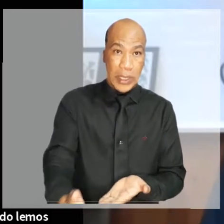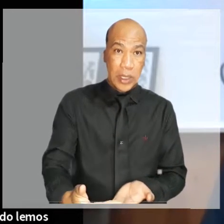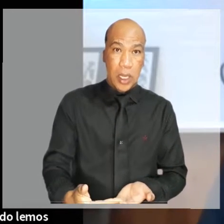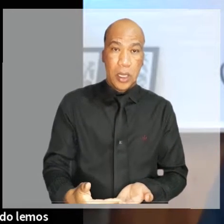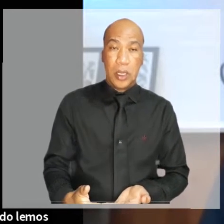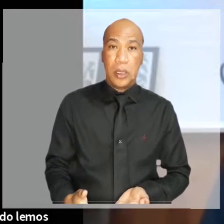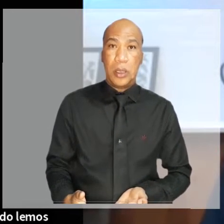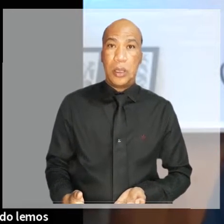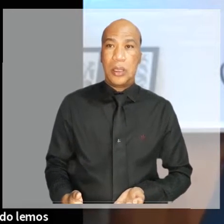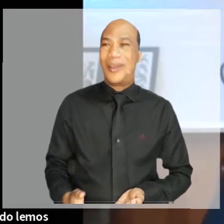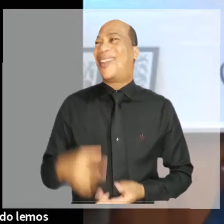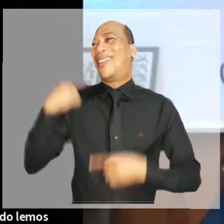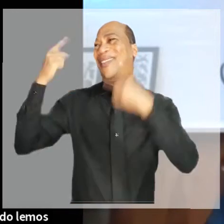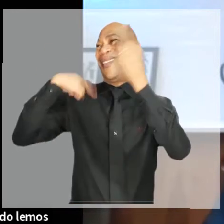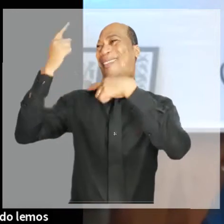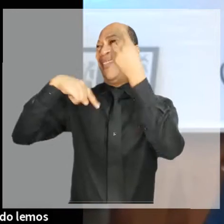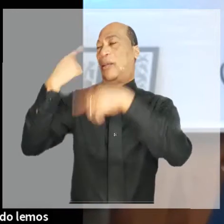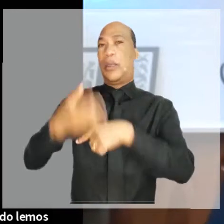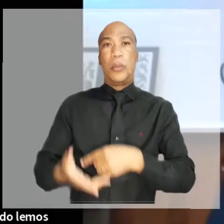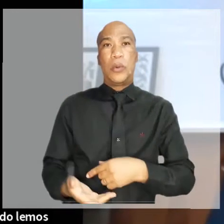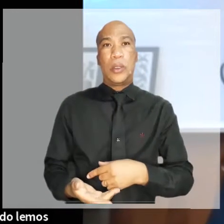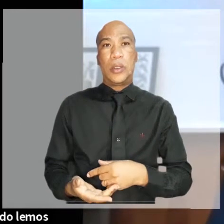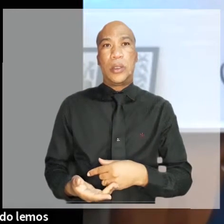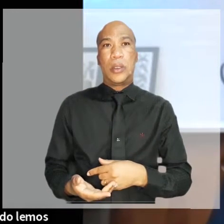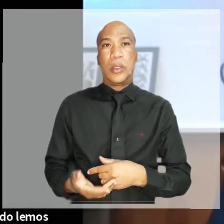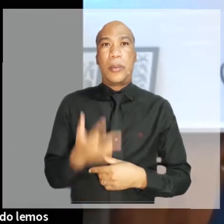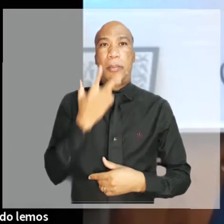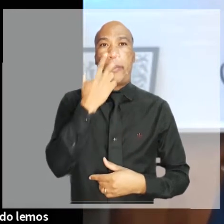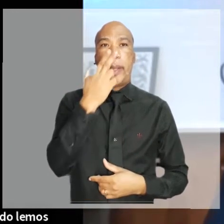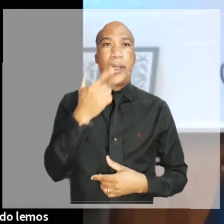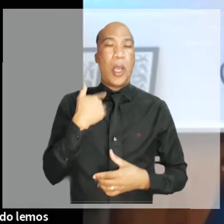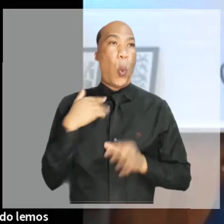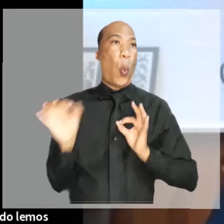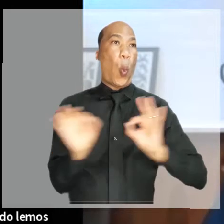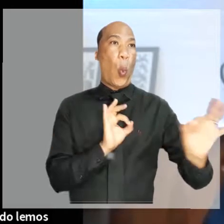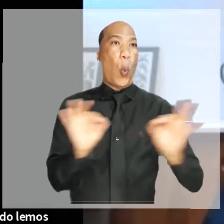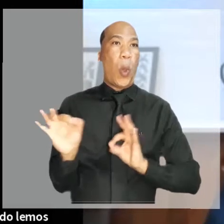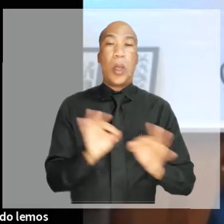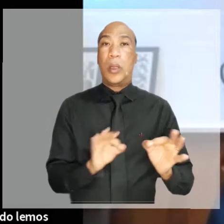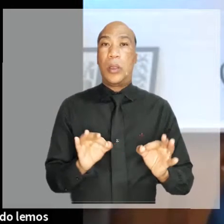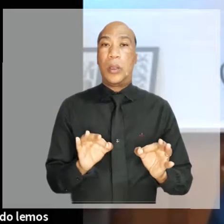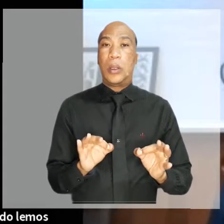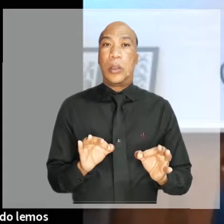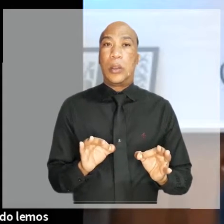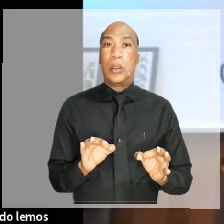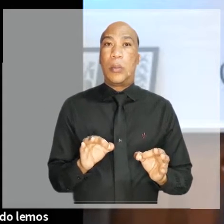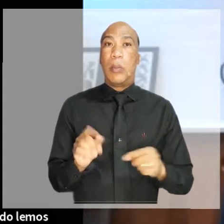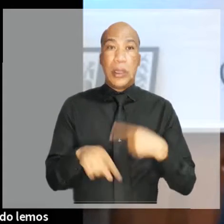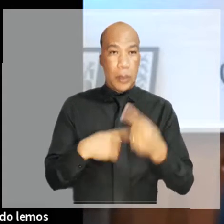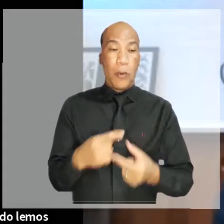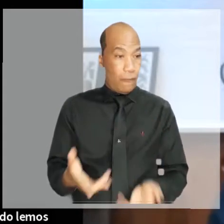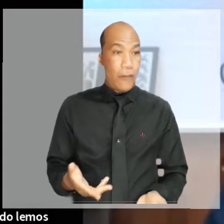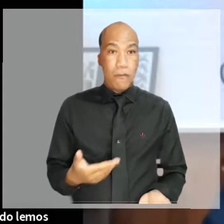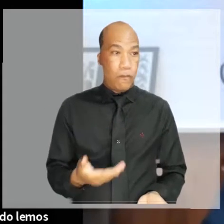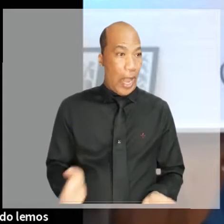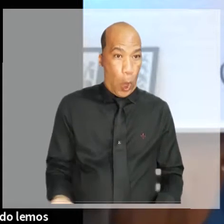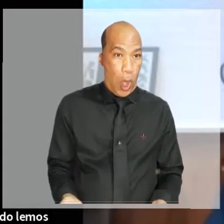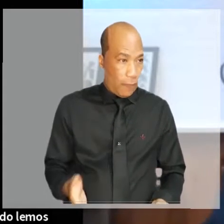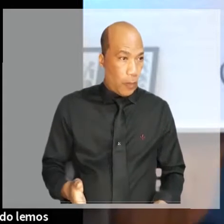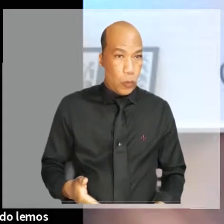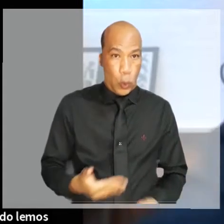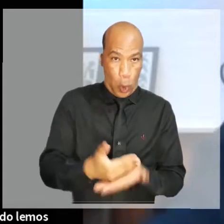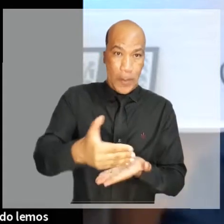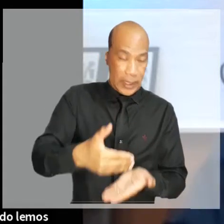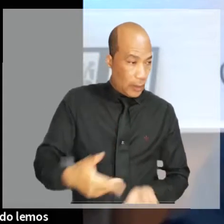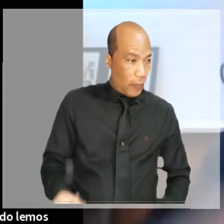plano fica esquecido. Então, a gente é muito bom de planejar, mas a gente não é bom de executar. E